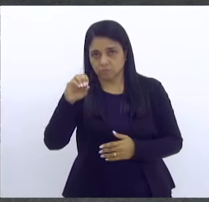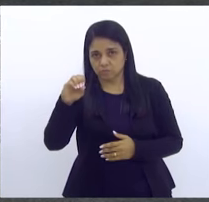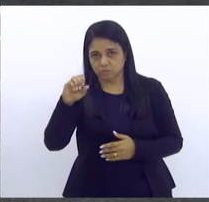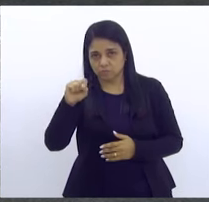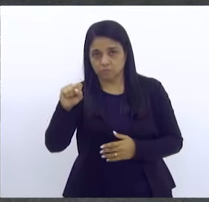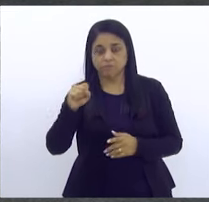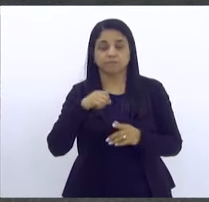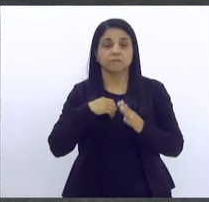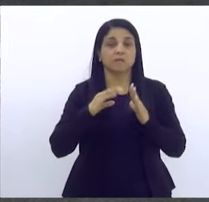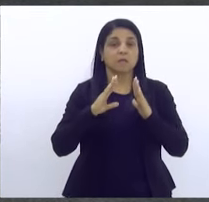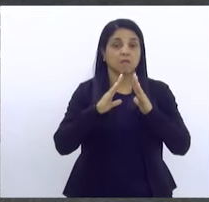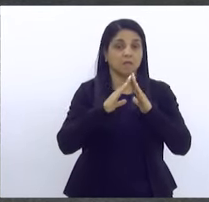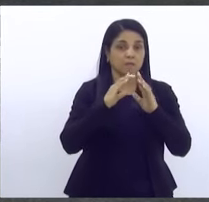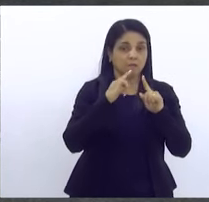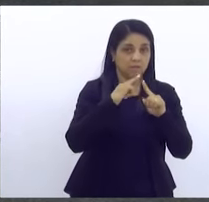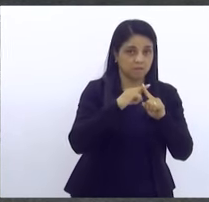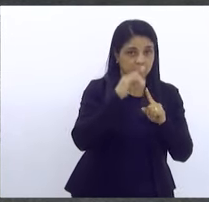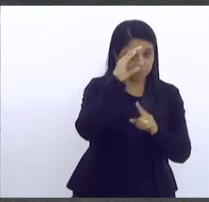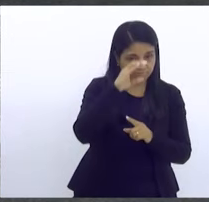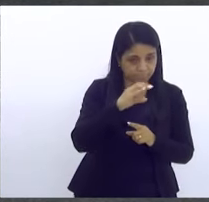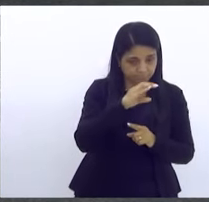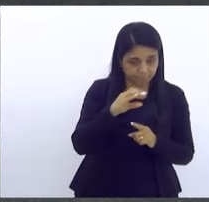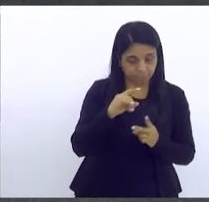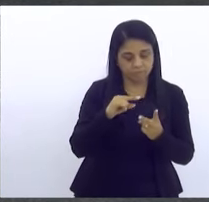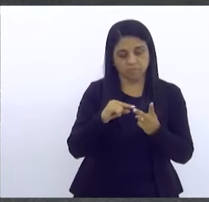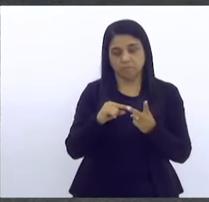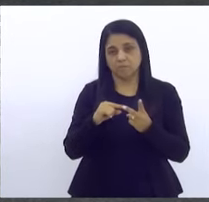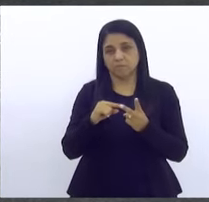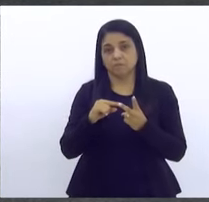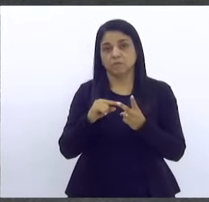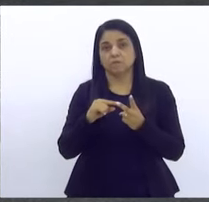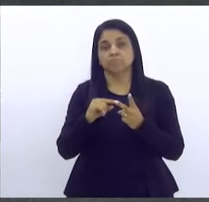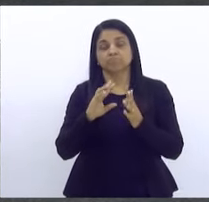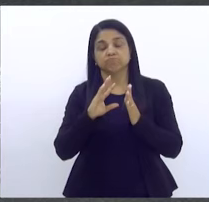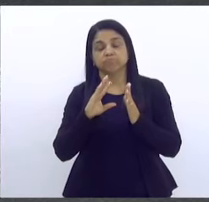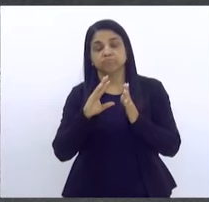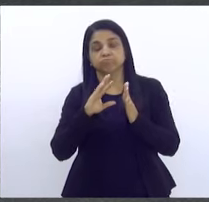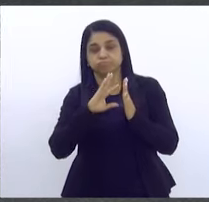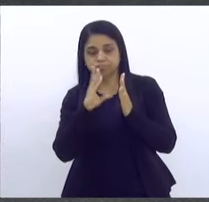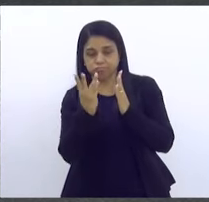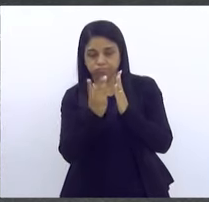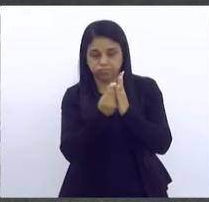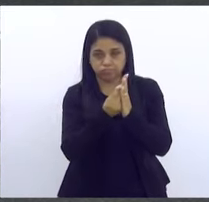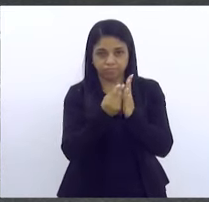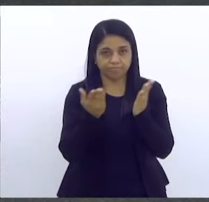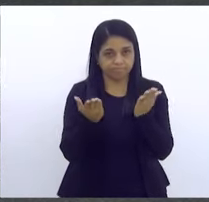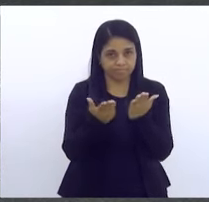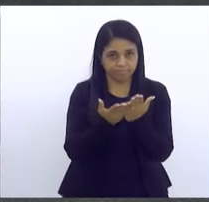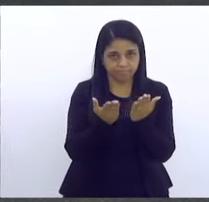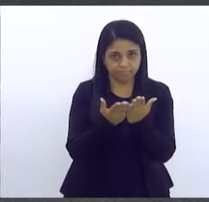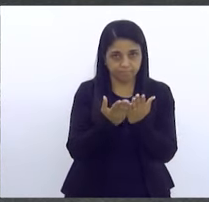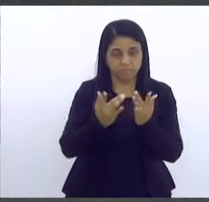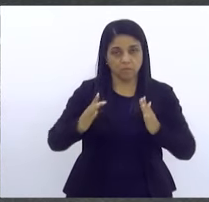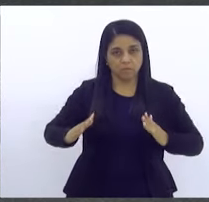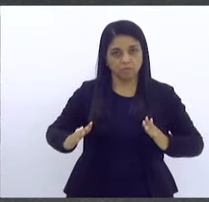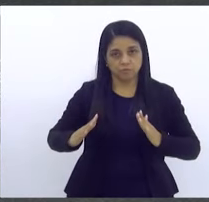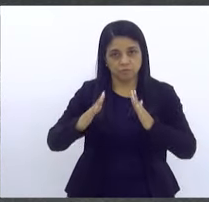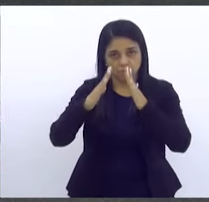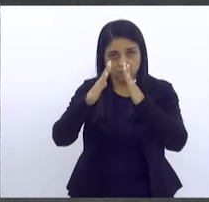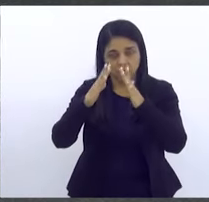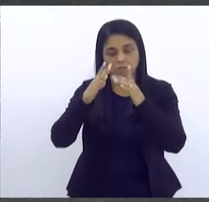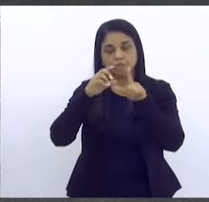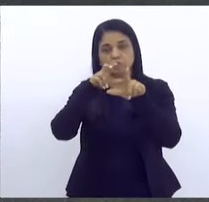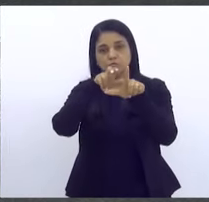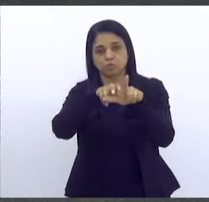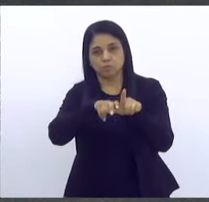igrejas católicas, apostólicas, romanas, os templos evangélicos, os terreiros de Umbanda,